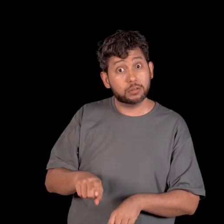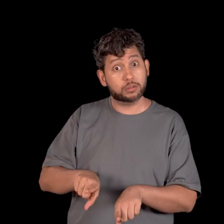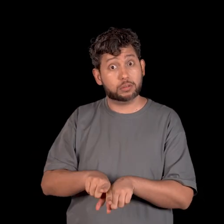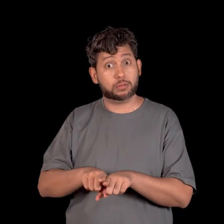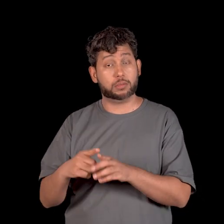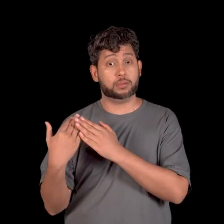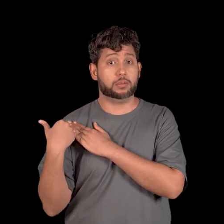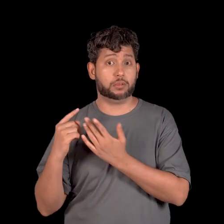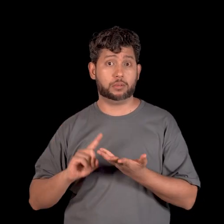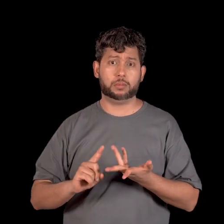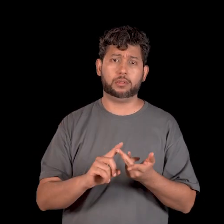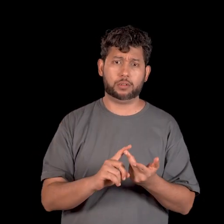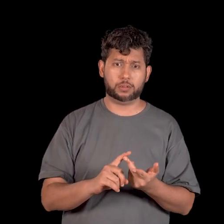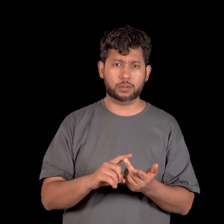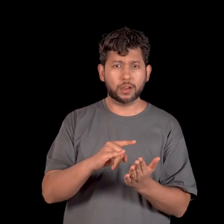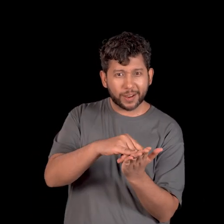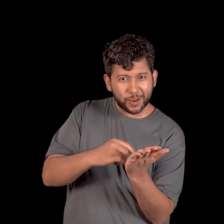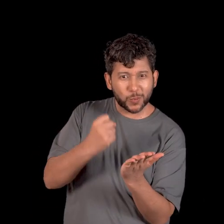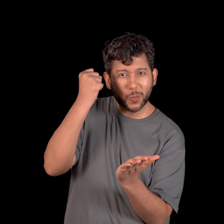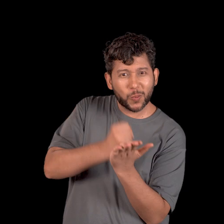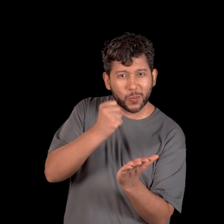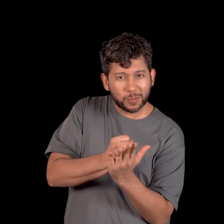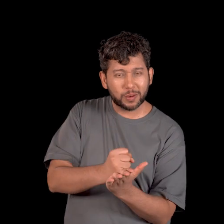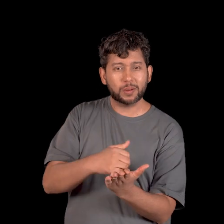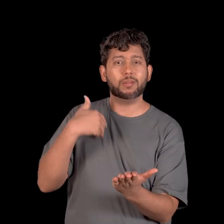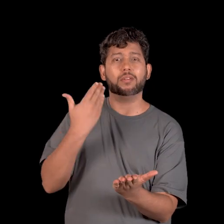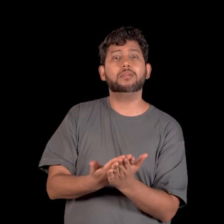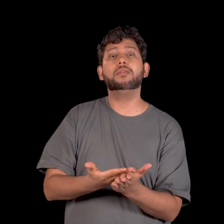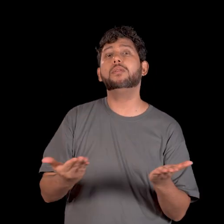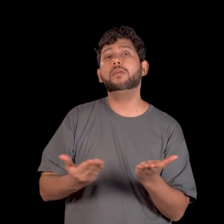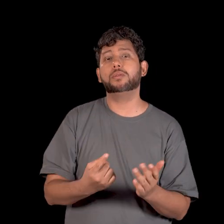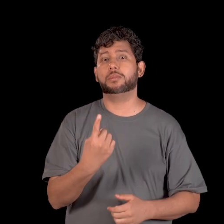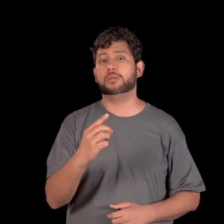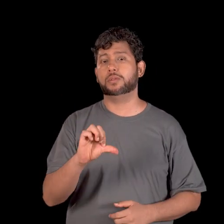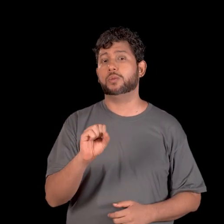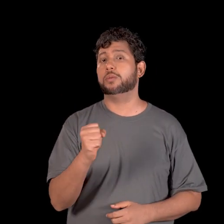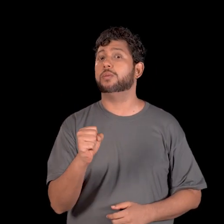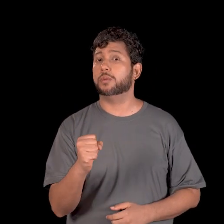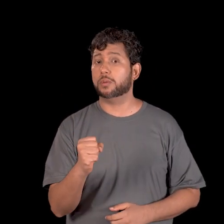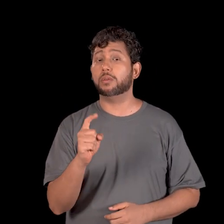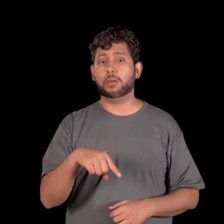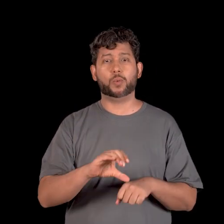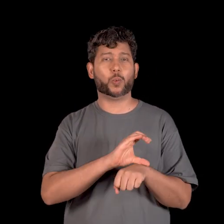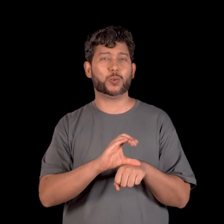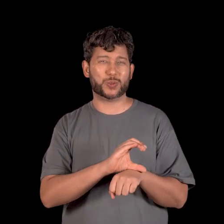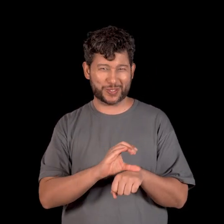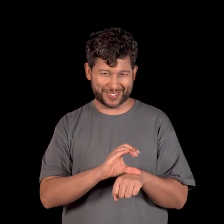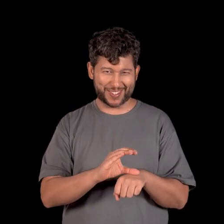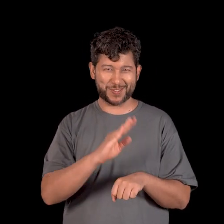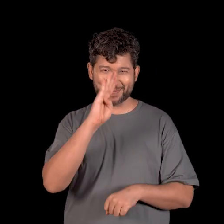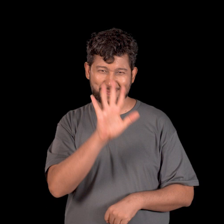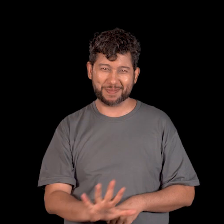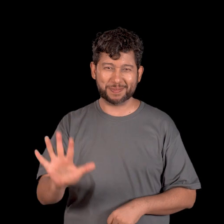deles que cumpram seus deveres. A Carta que regula o Estado brasileiro e que está em vigor desde 1988,